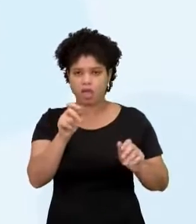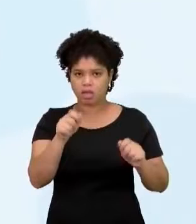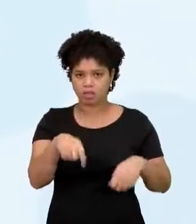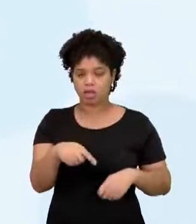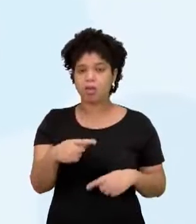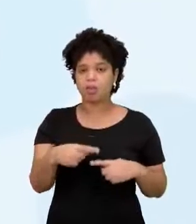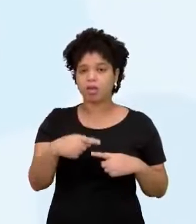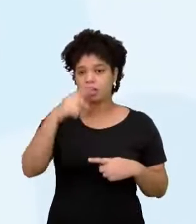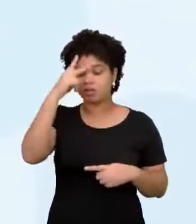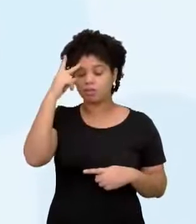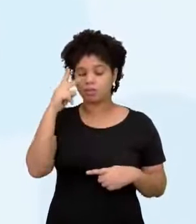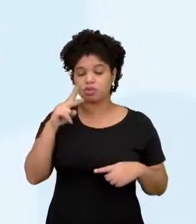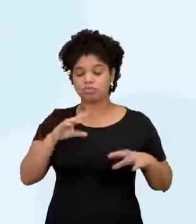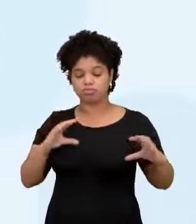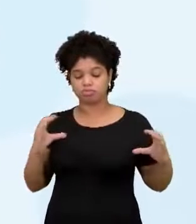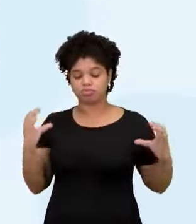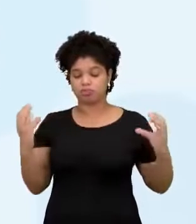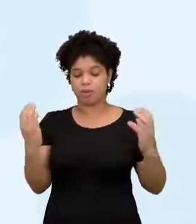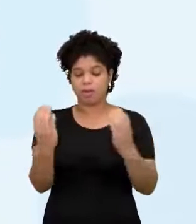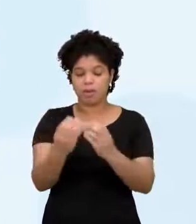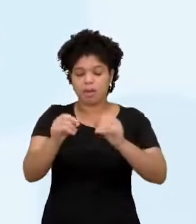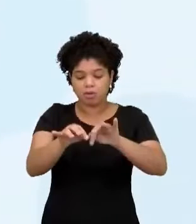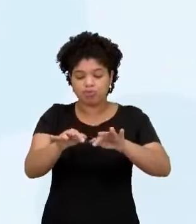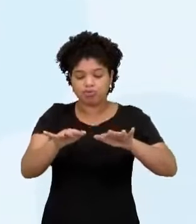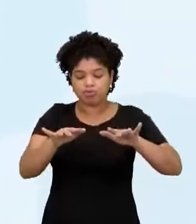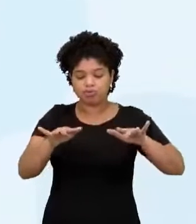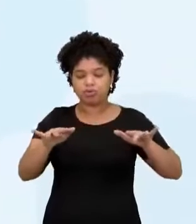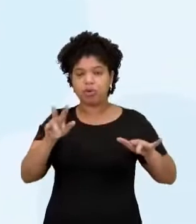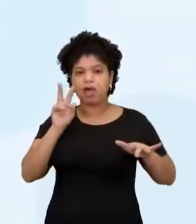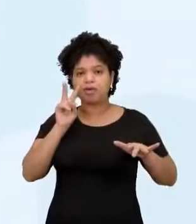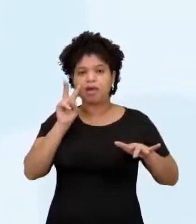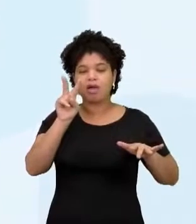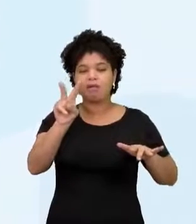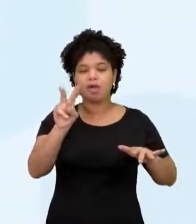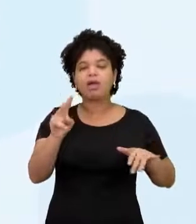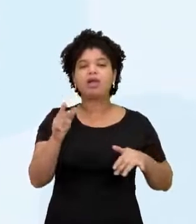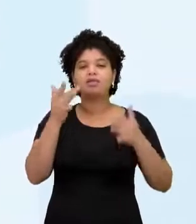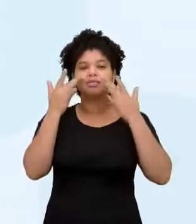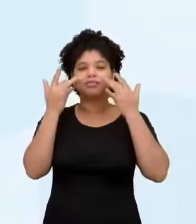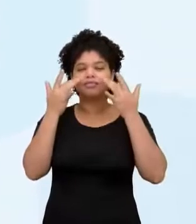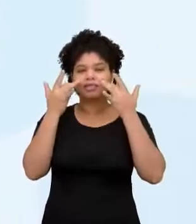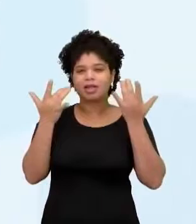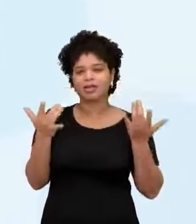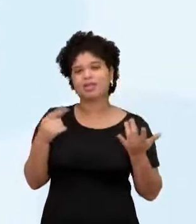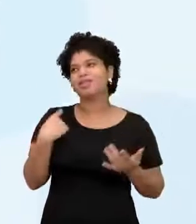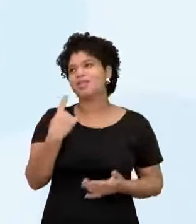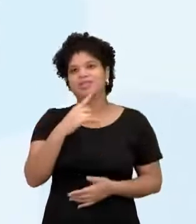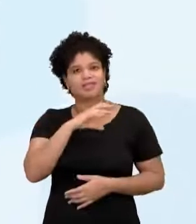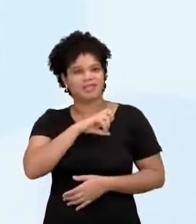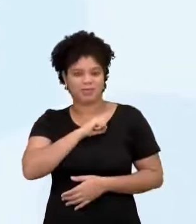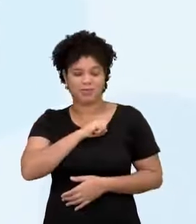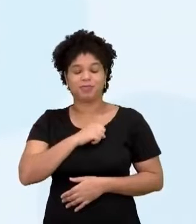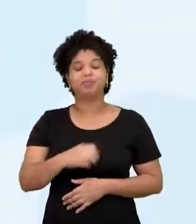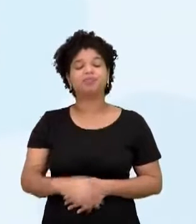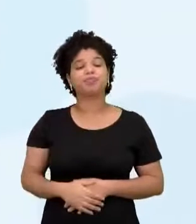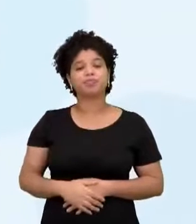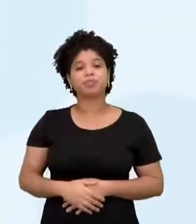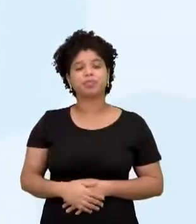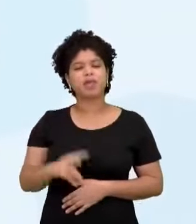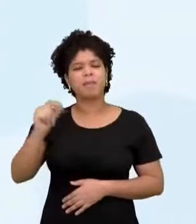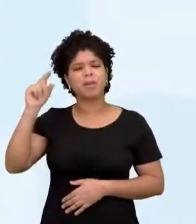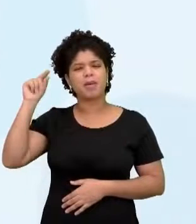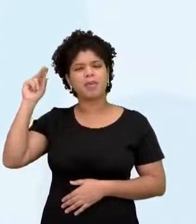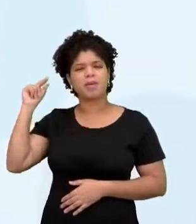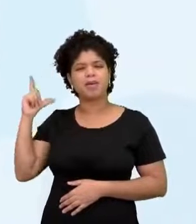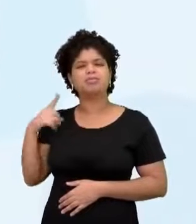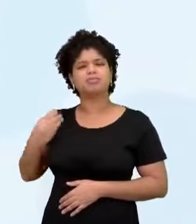onde as pessoas se reúnem para assistir aquele espetáculo maravilhoso que a gente gosta. O teatro já existia nas civilizações